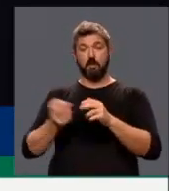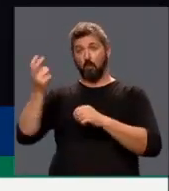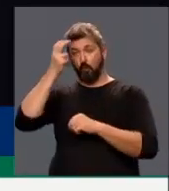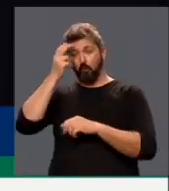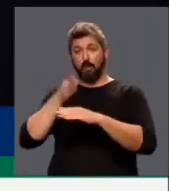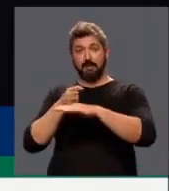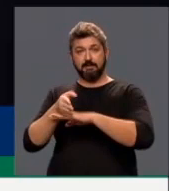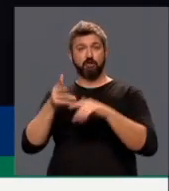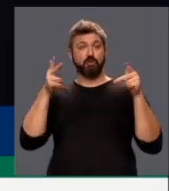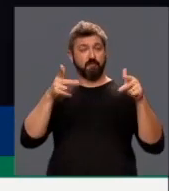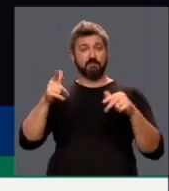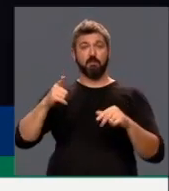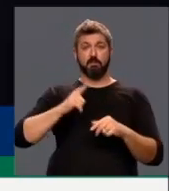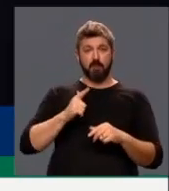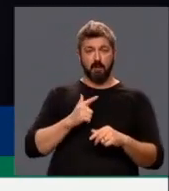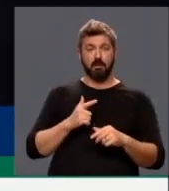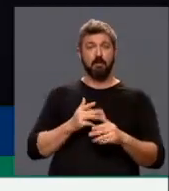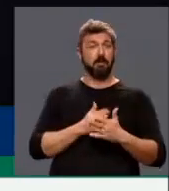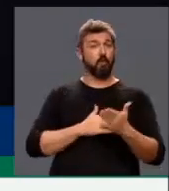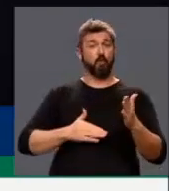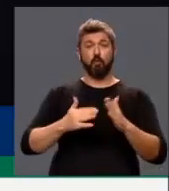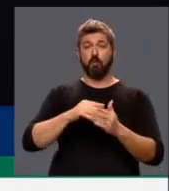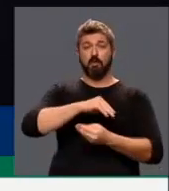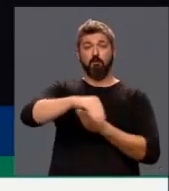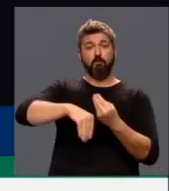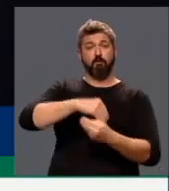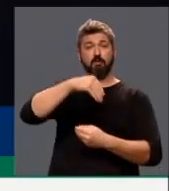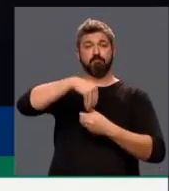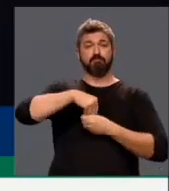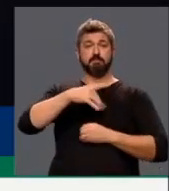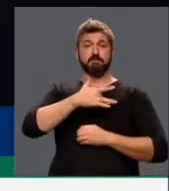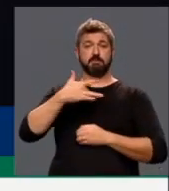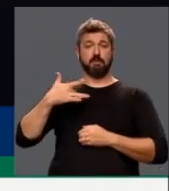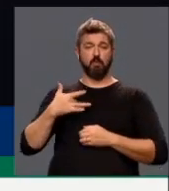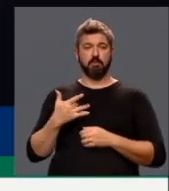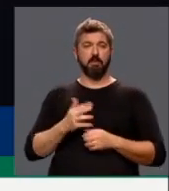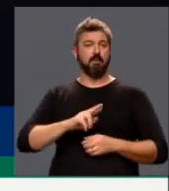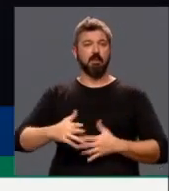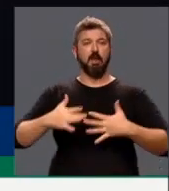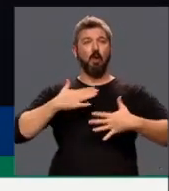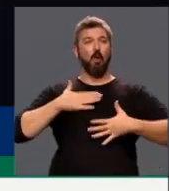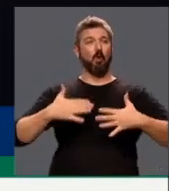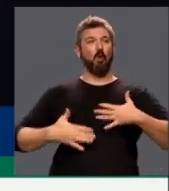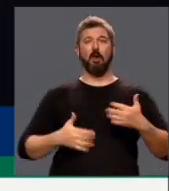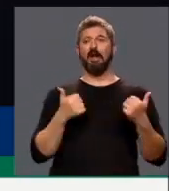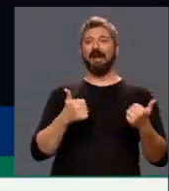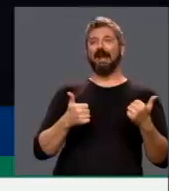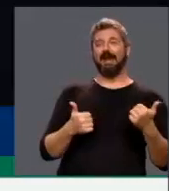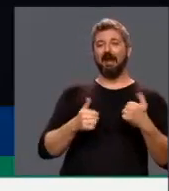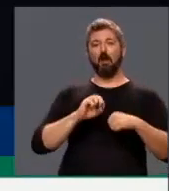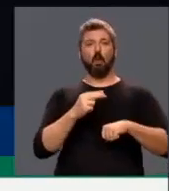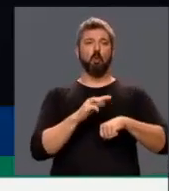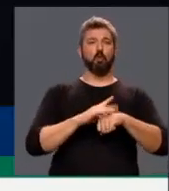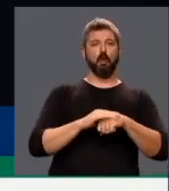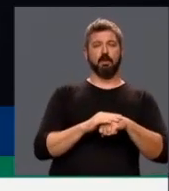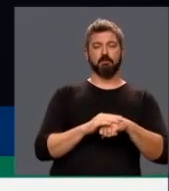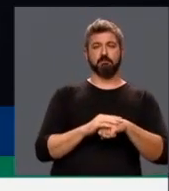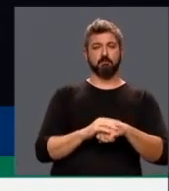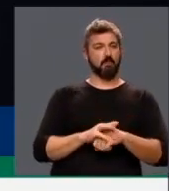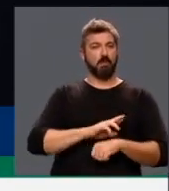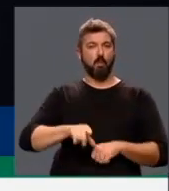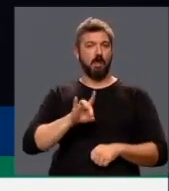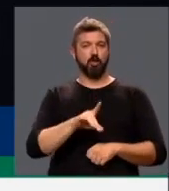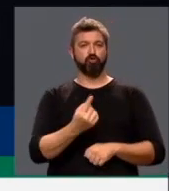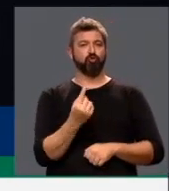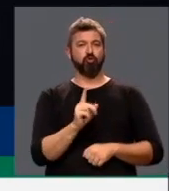lazer. Então, saúde é muito mais ampliado do que simplesmente o corpo estar num determinado funcionamento biofísico ou não. Então, é importante colocar